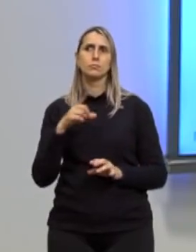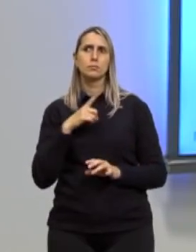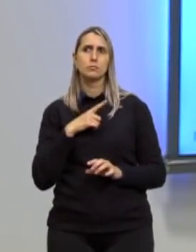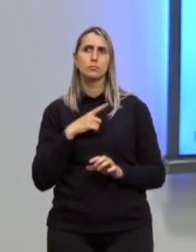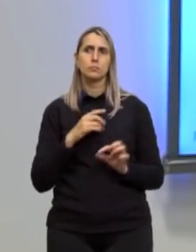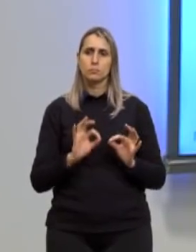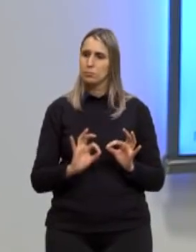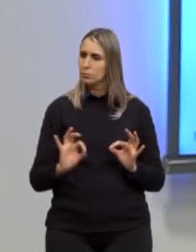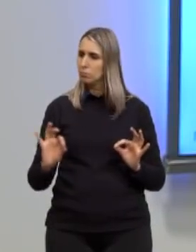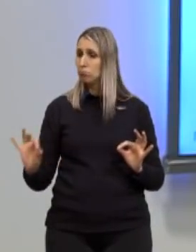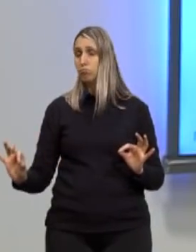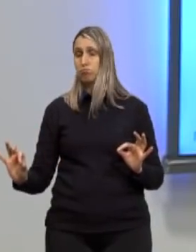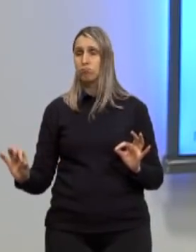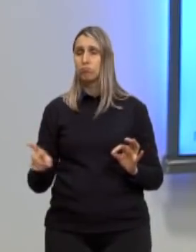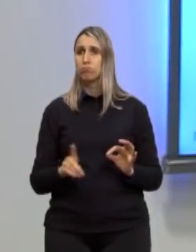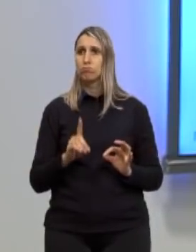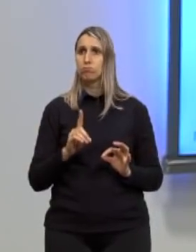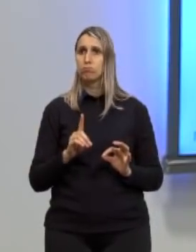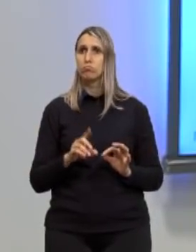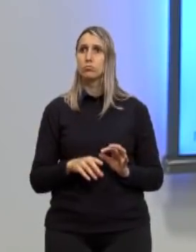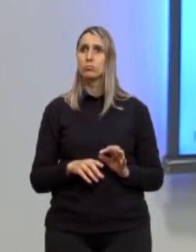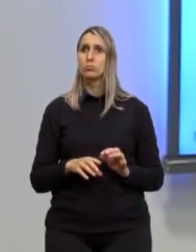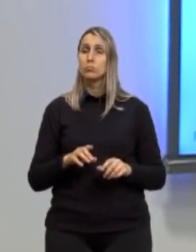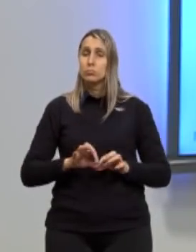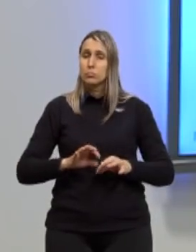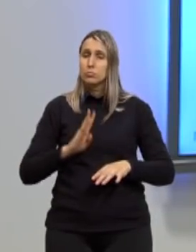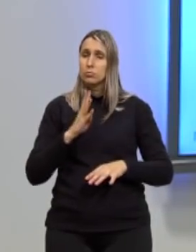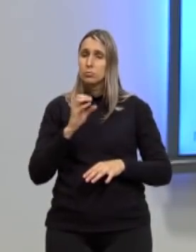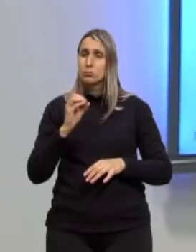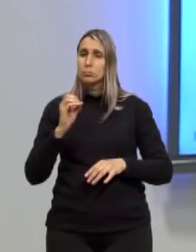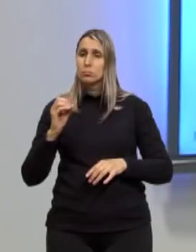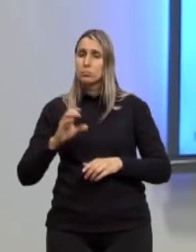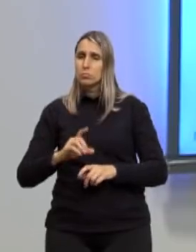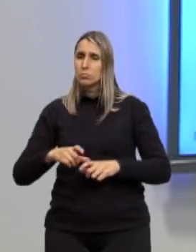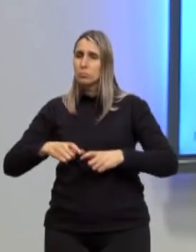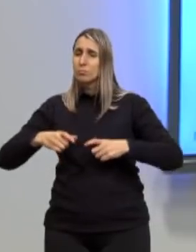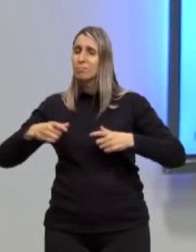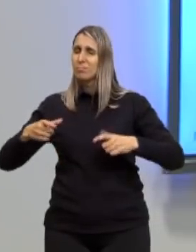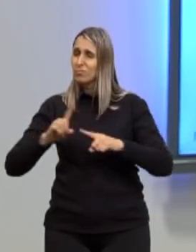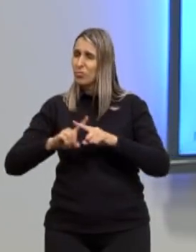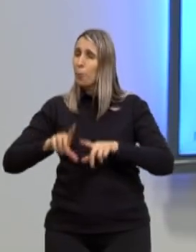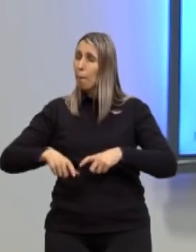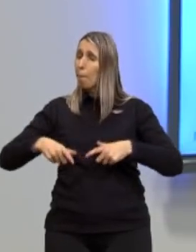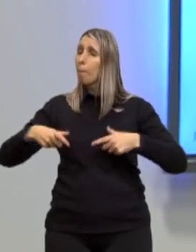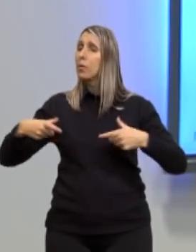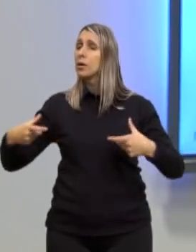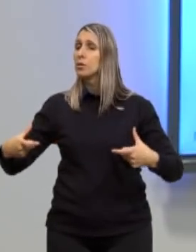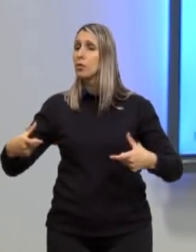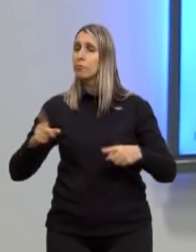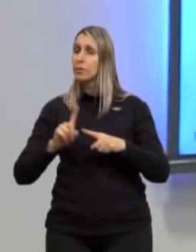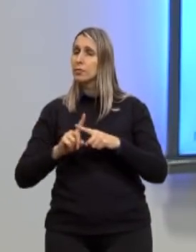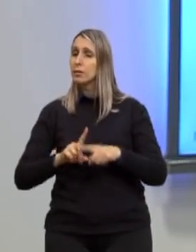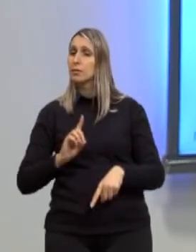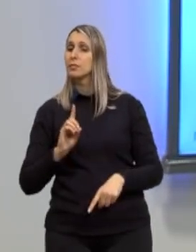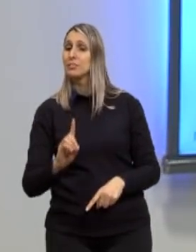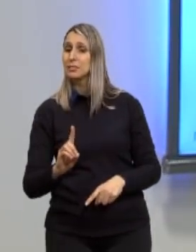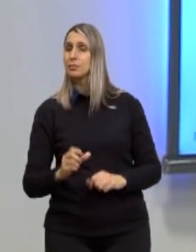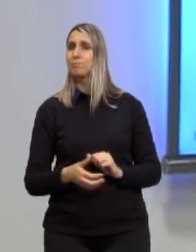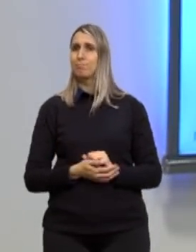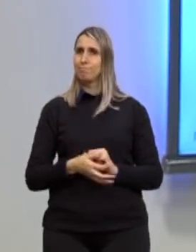aqui eu tenho uma certa distância e aquele é 400 vezes maior ou seja 400 vezes aquela distância